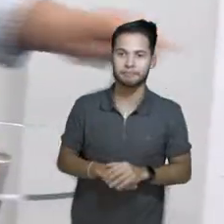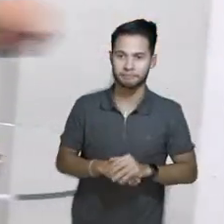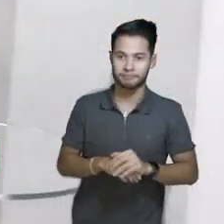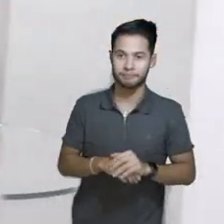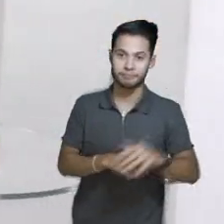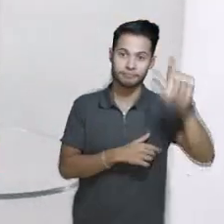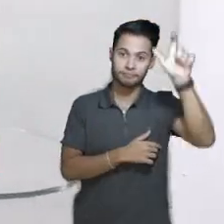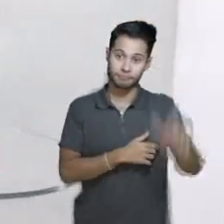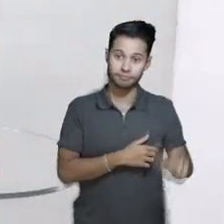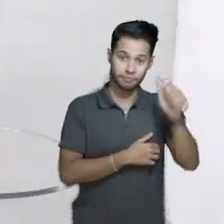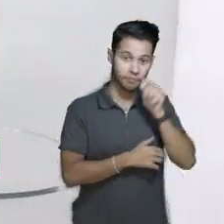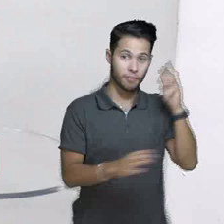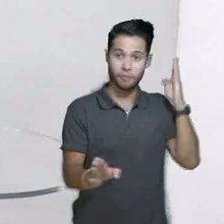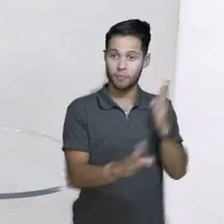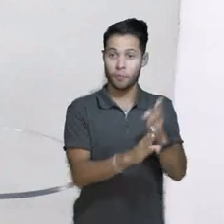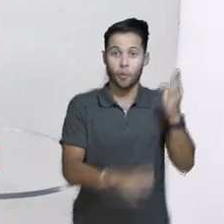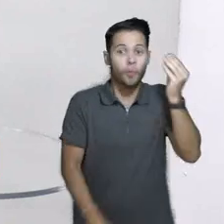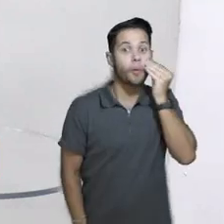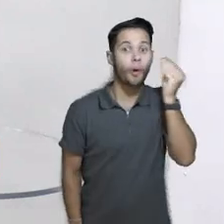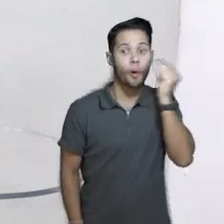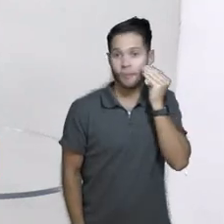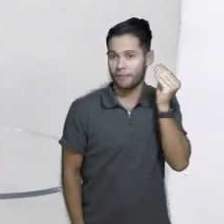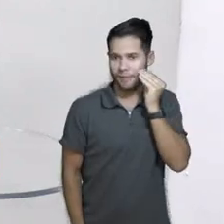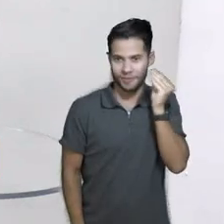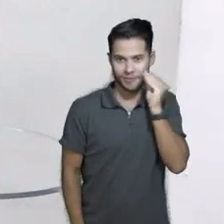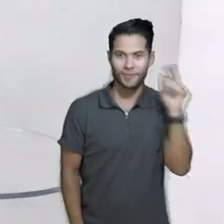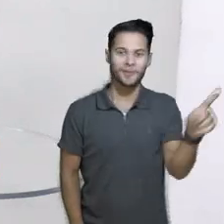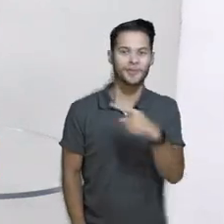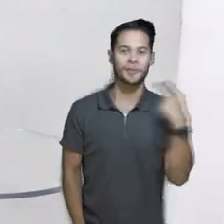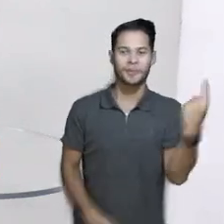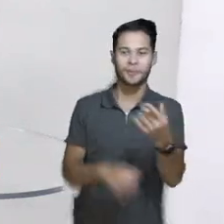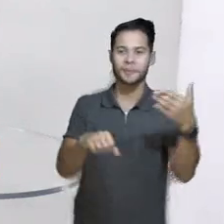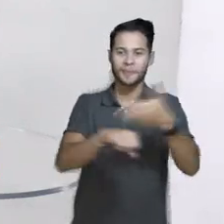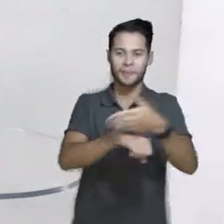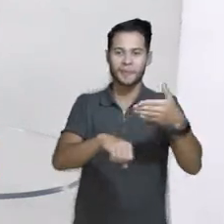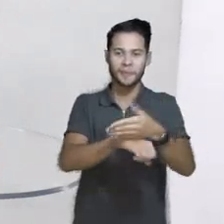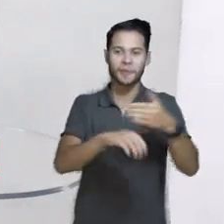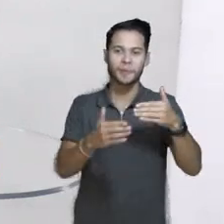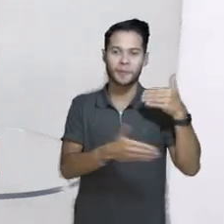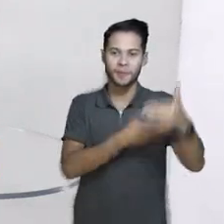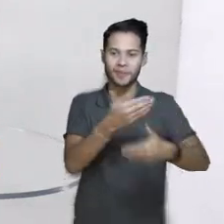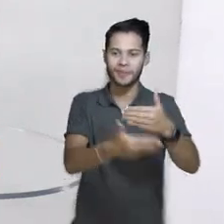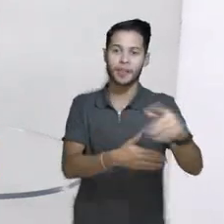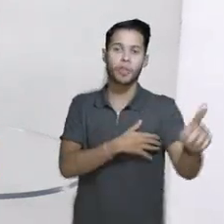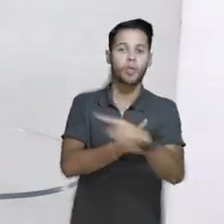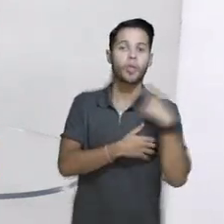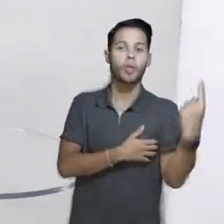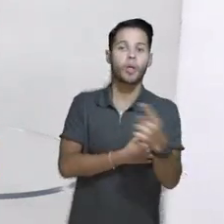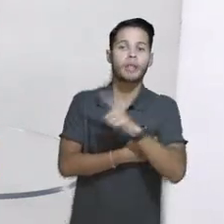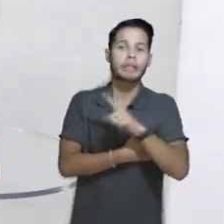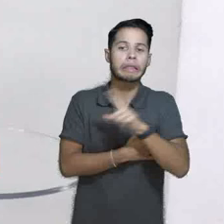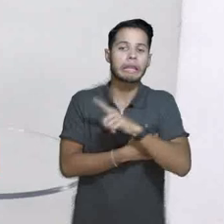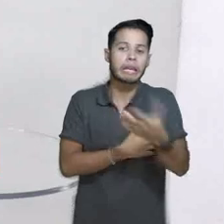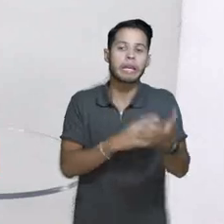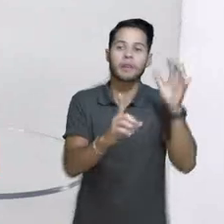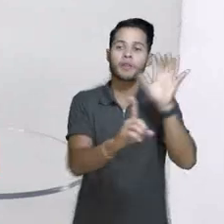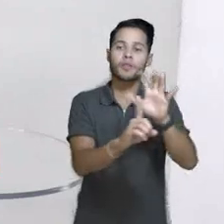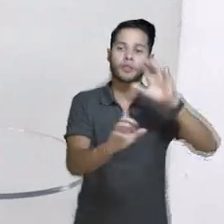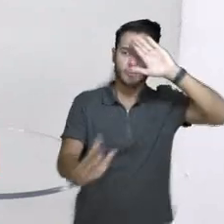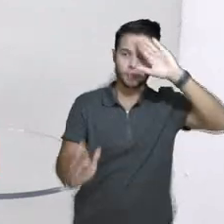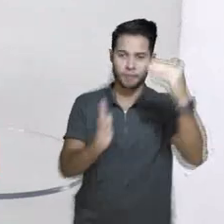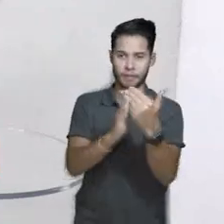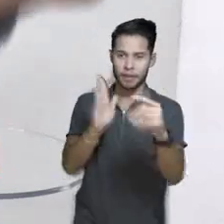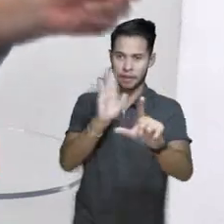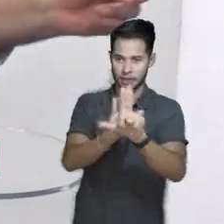Óbvio quando a gente participa desse processo decisório da lei que eu vou obedecer a gente tem uma tendência muito maior de obedecer a Lei e a obedecer a